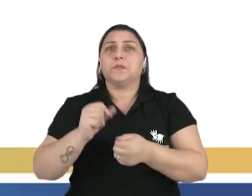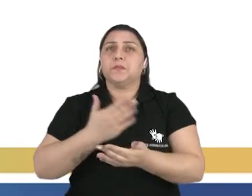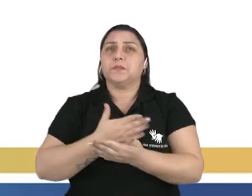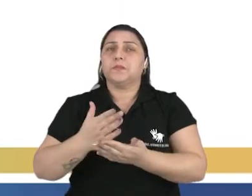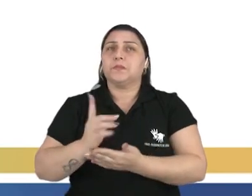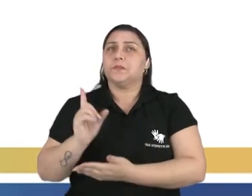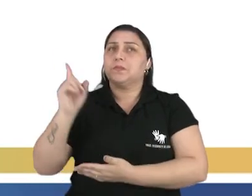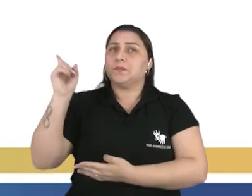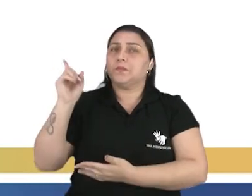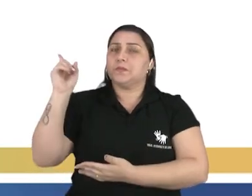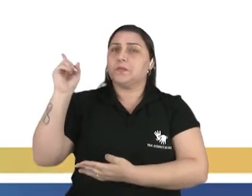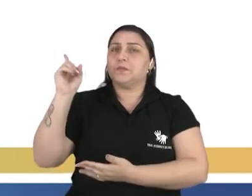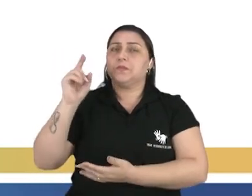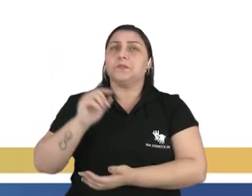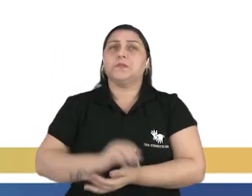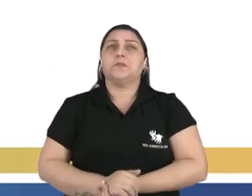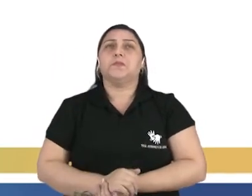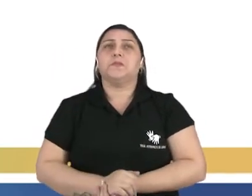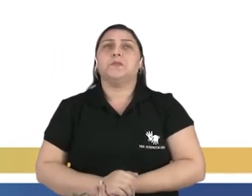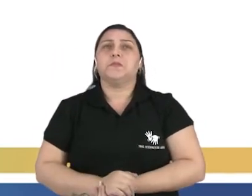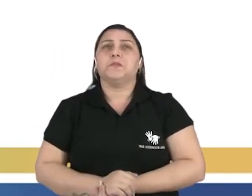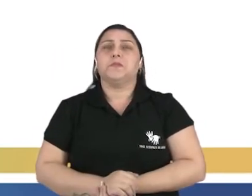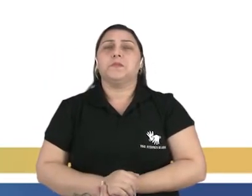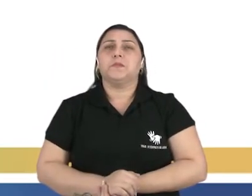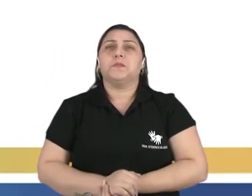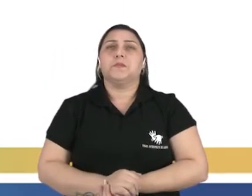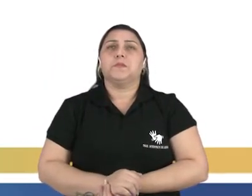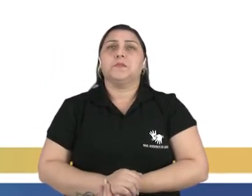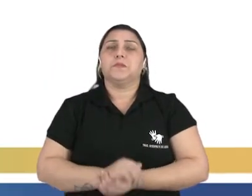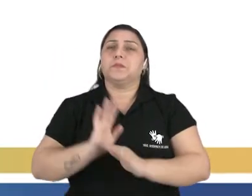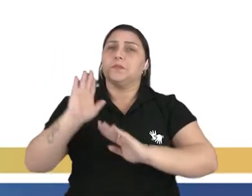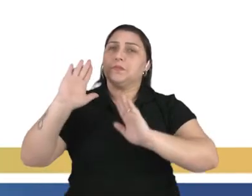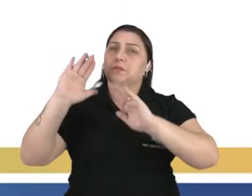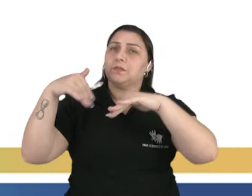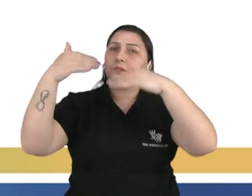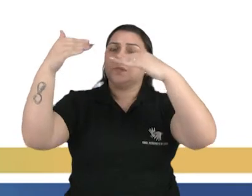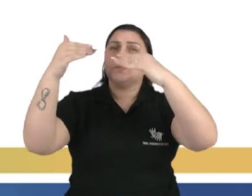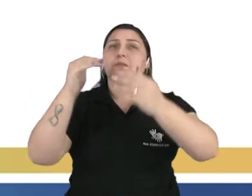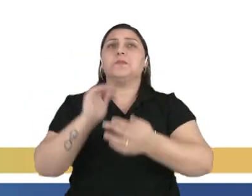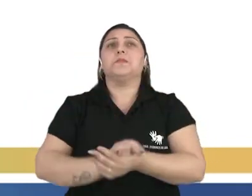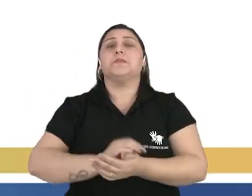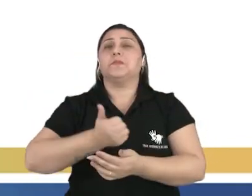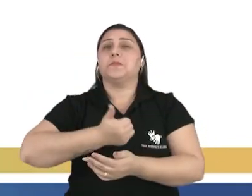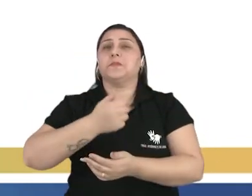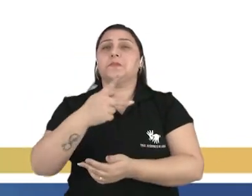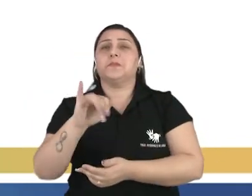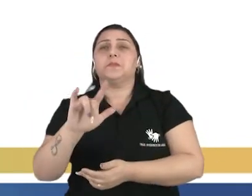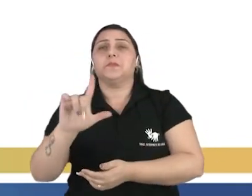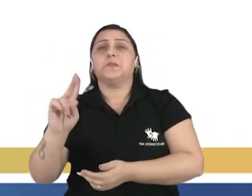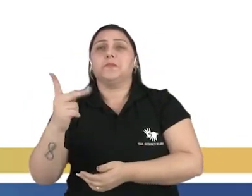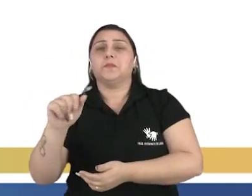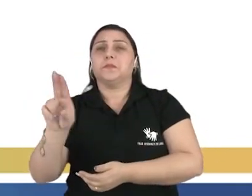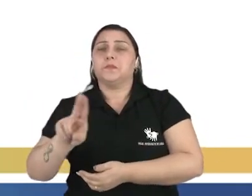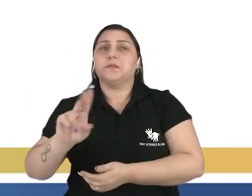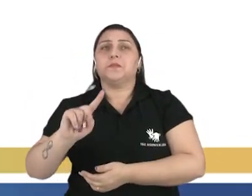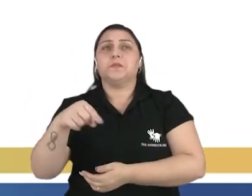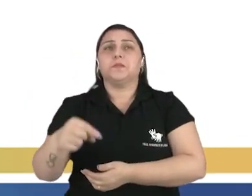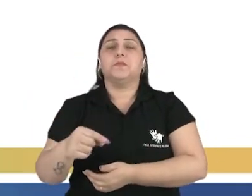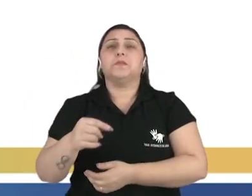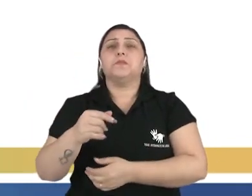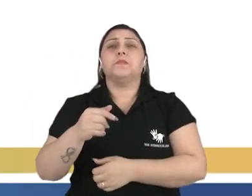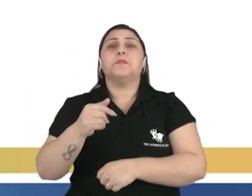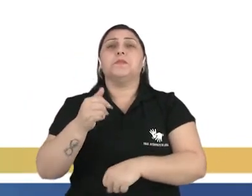começo, ó. Conseguia andar com essa pilha para lá e para cá, e aí evoluiu isso aqui, a pilha virou, a primeira pilha, né? Foi utilizada aí, e depois veio a